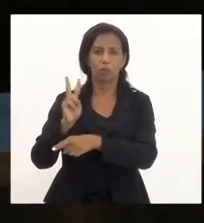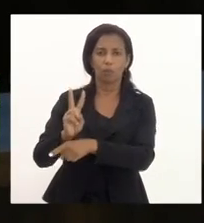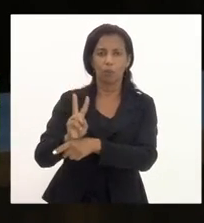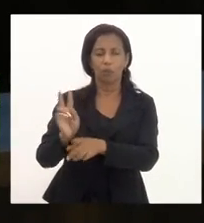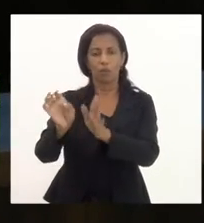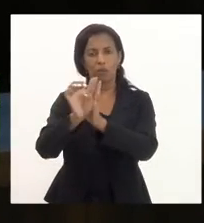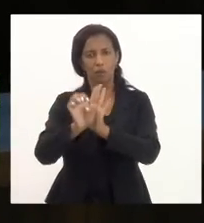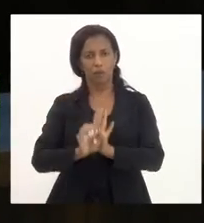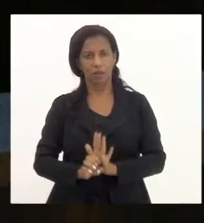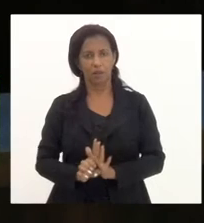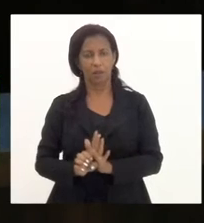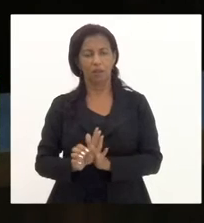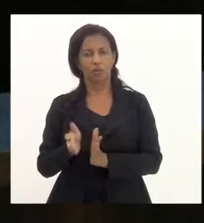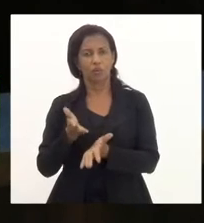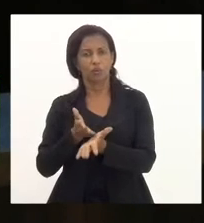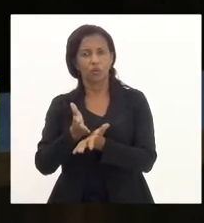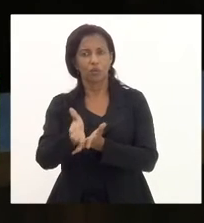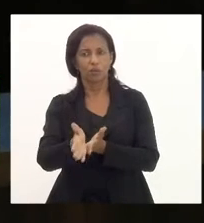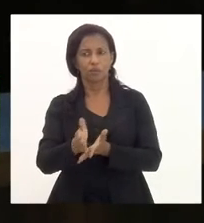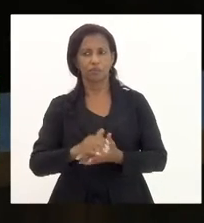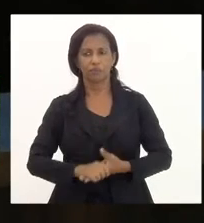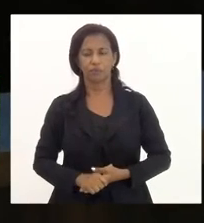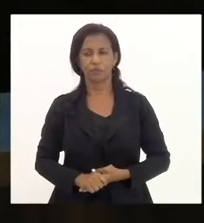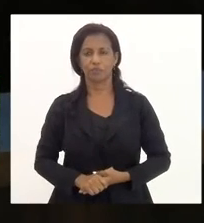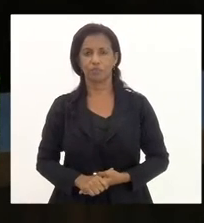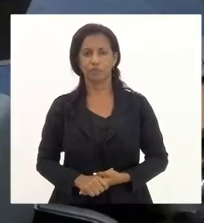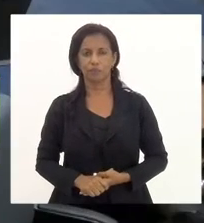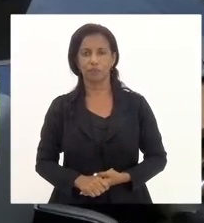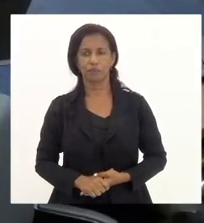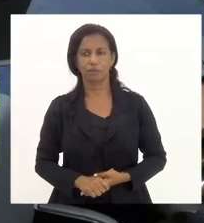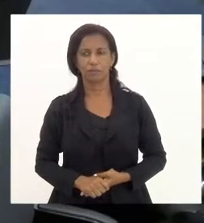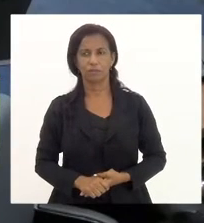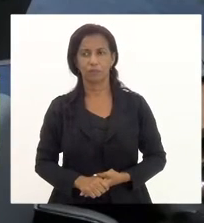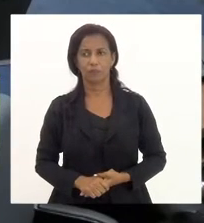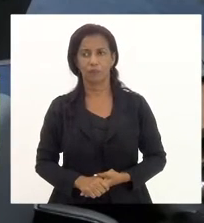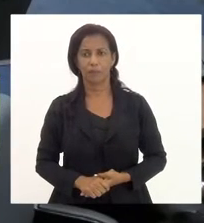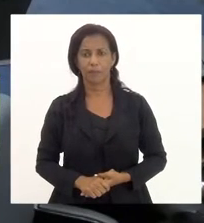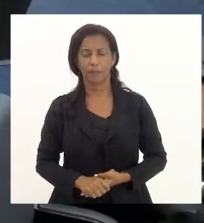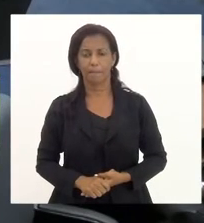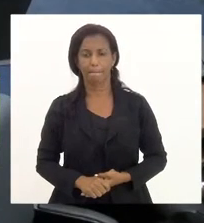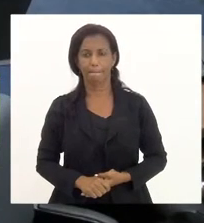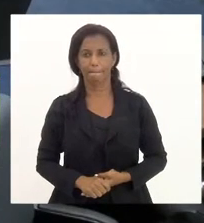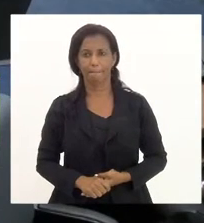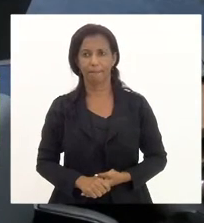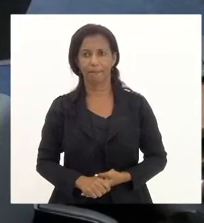durante o a tramitação do projeto Obrigada qualquer lugar Deus